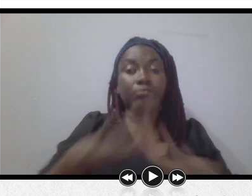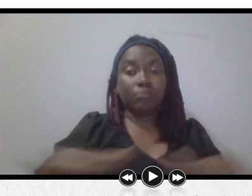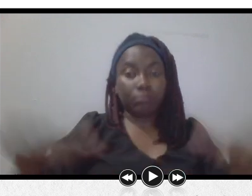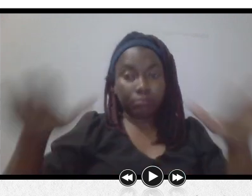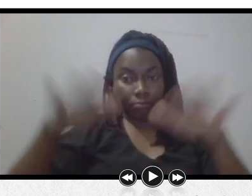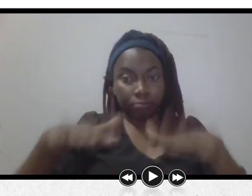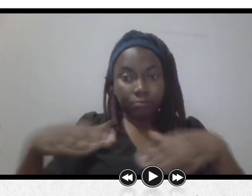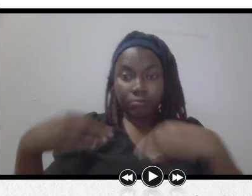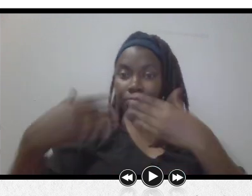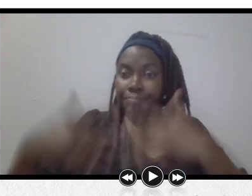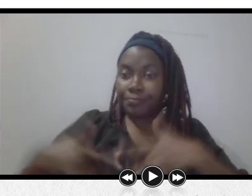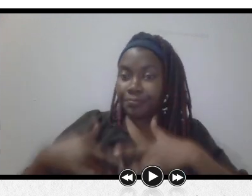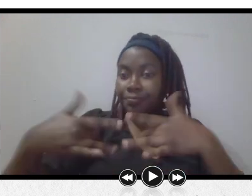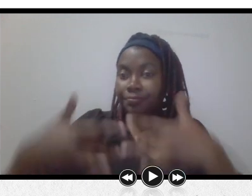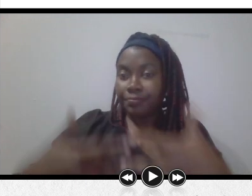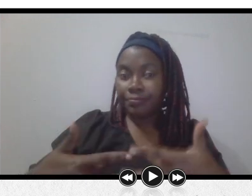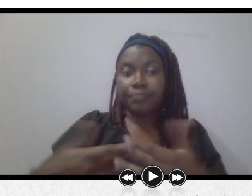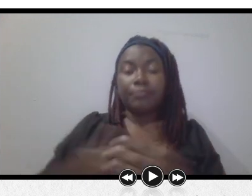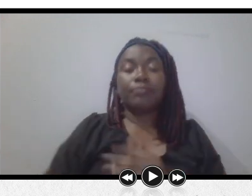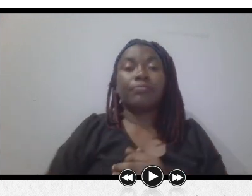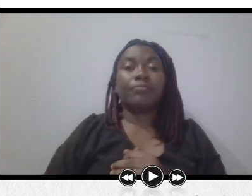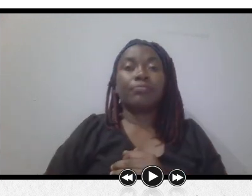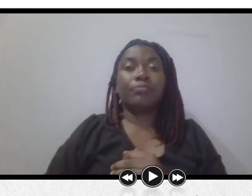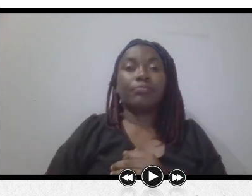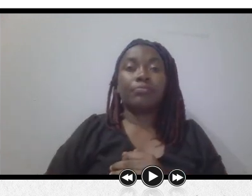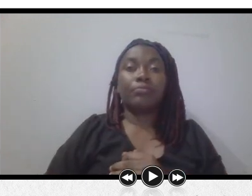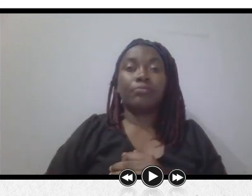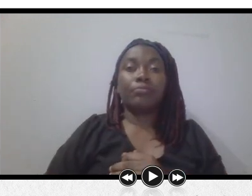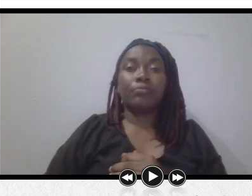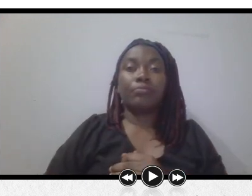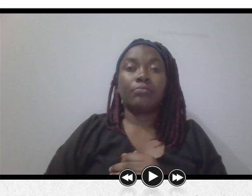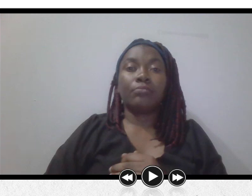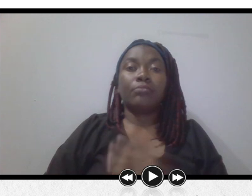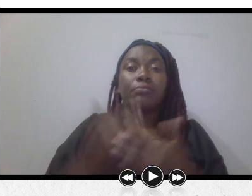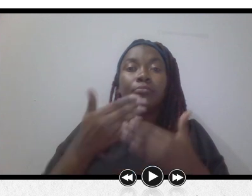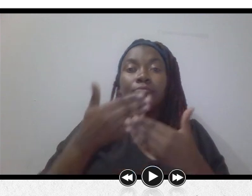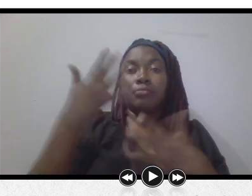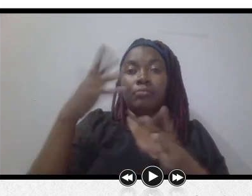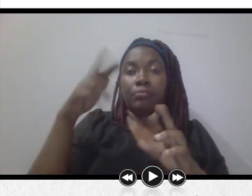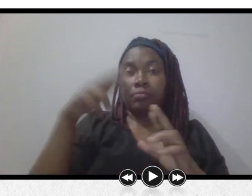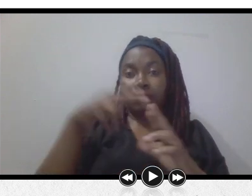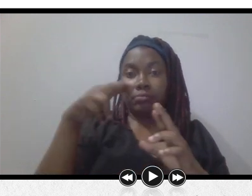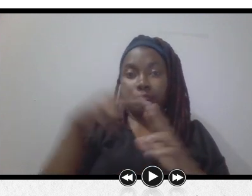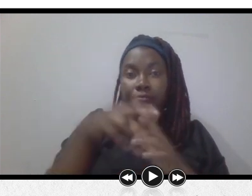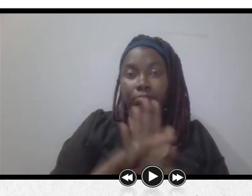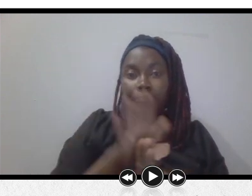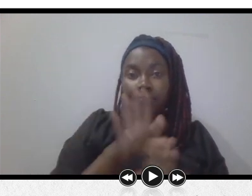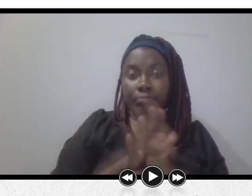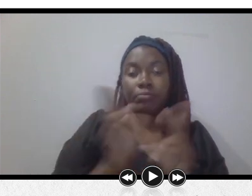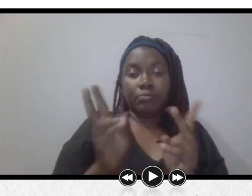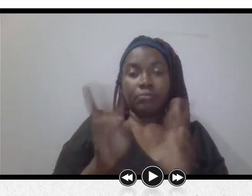os serviços de saneamento no Brasil. Aqui, como bibliografia indicada, ainda o mesmo texto